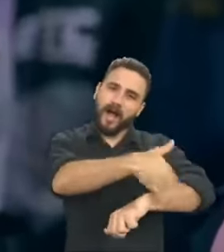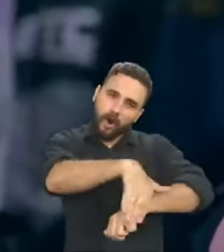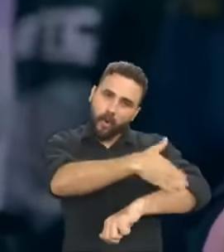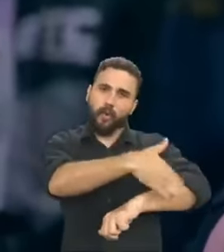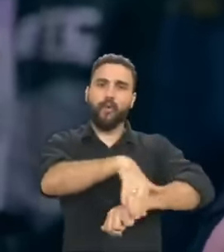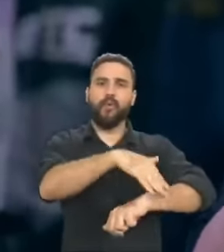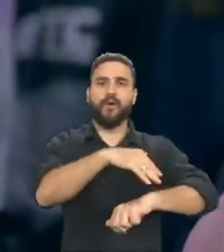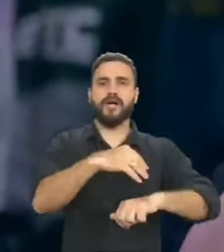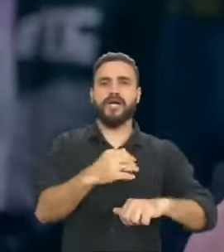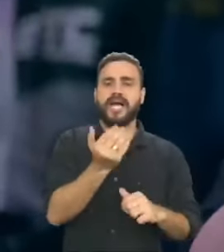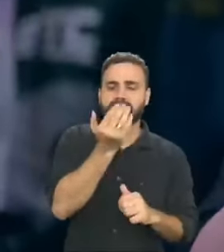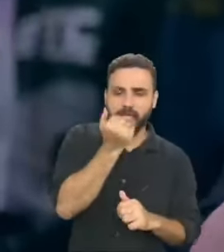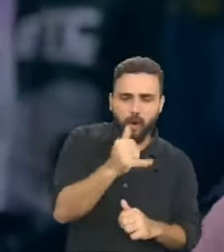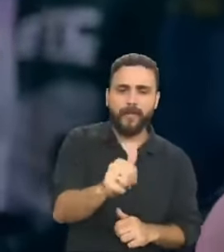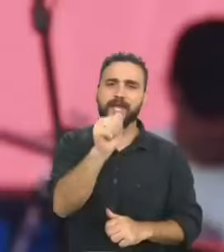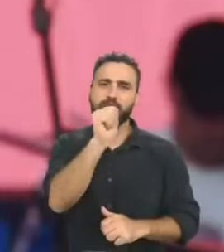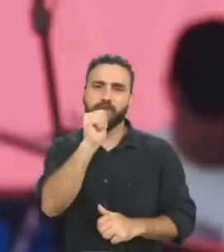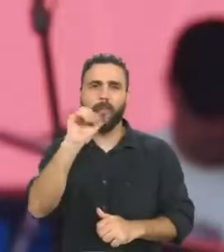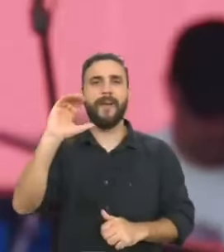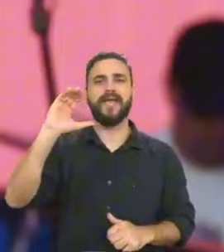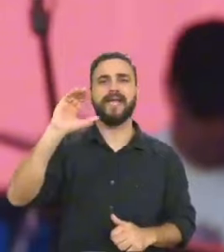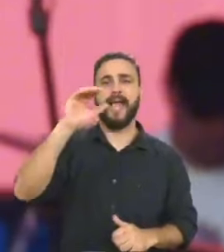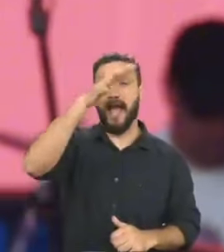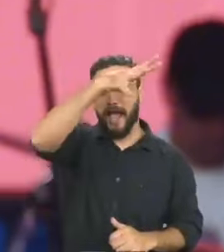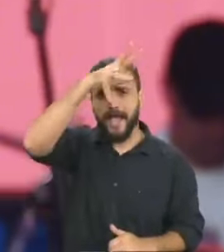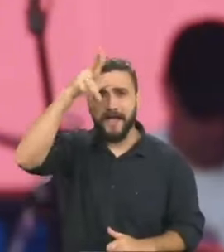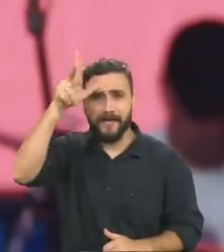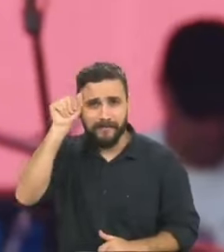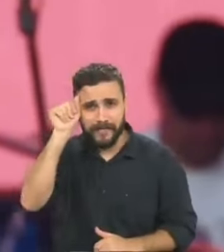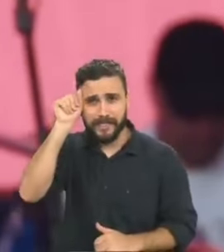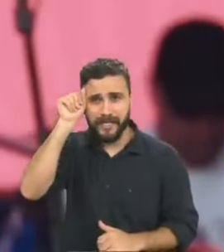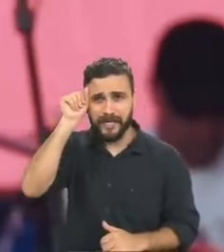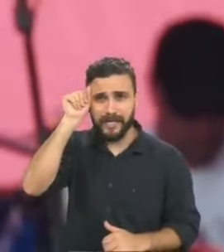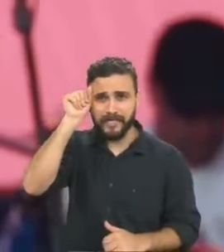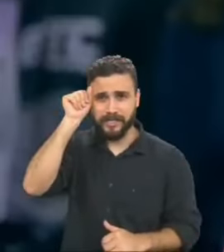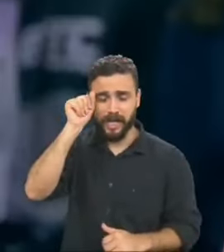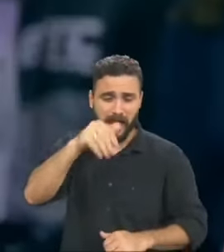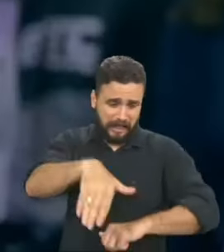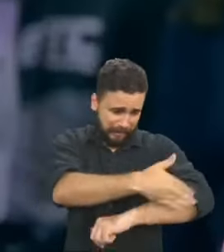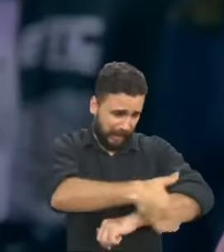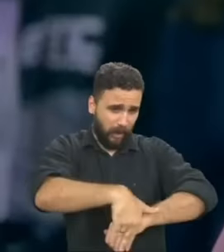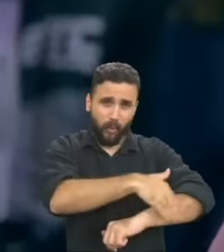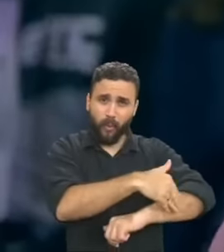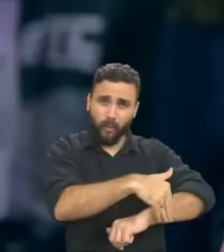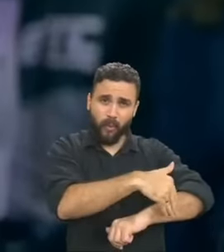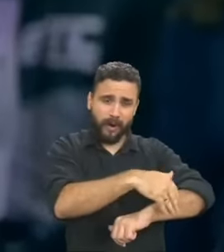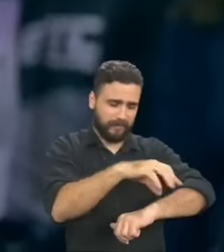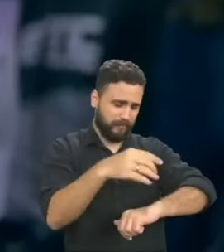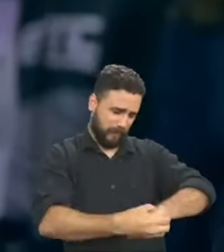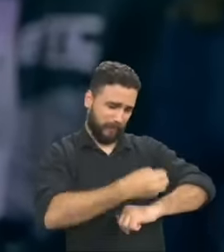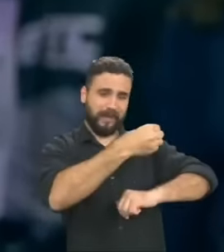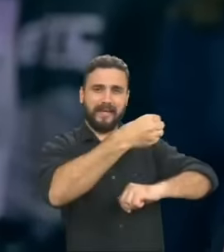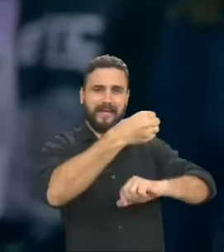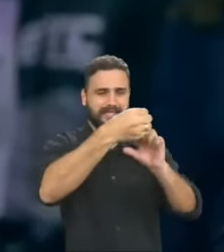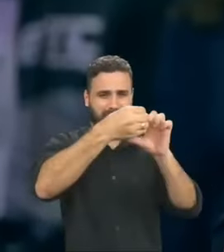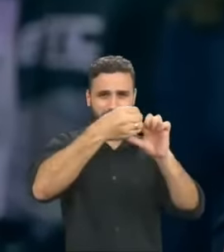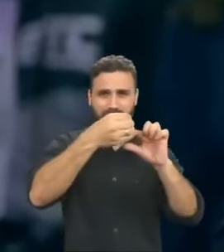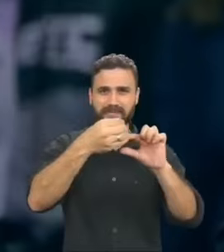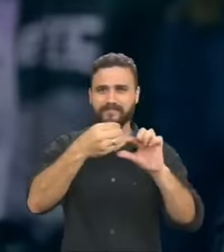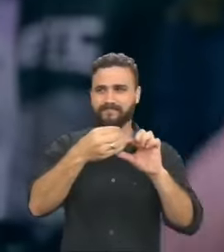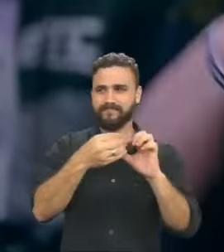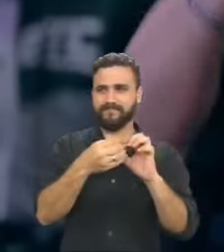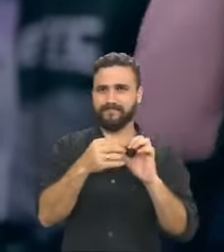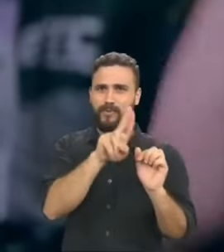outro que tinha tomado porque eu estava com vontade, não tinha dinheiro. Eu já fiz muita coisa assim, mas o que me deixou ali e não fez eu falar, eu errei